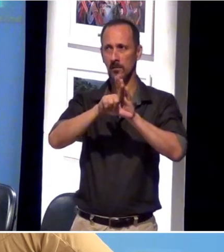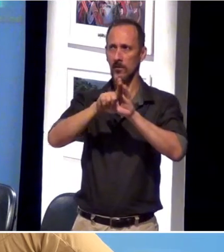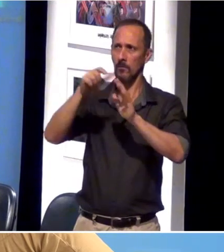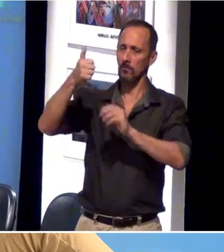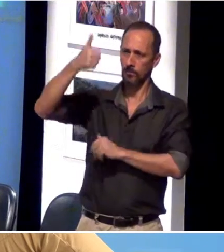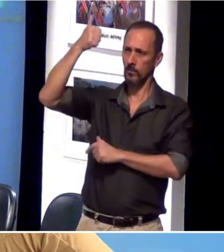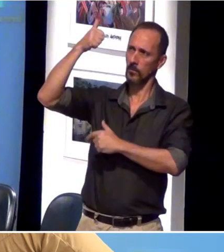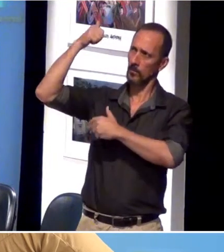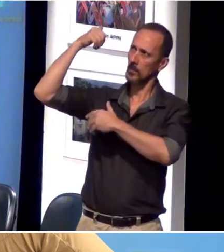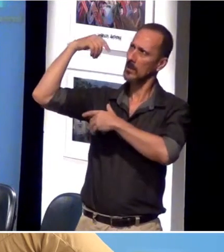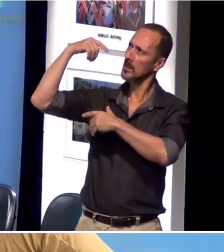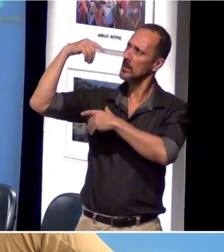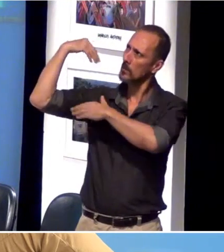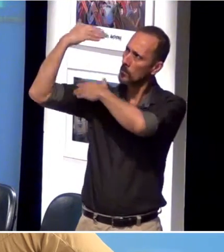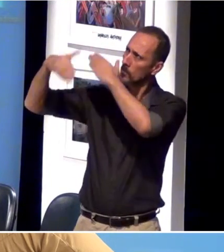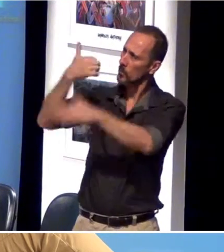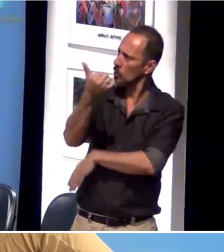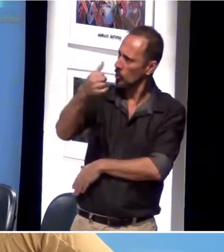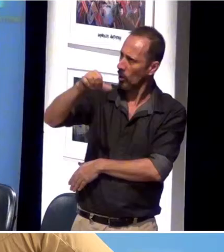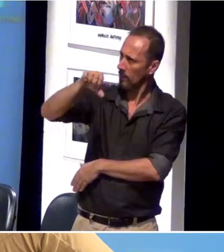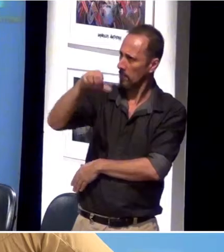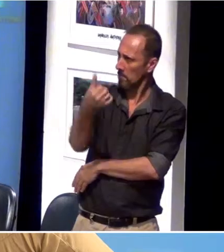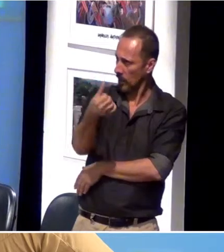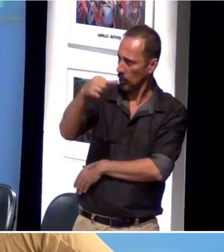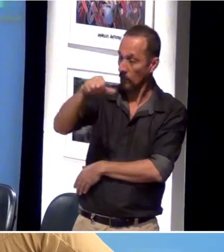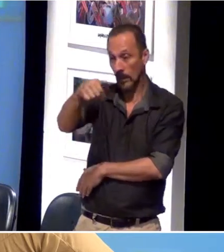depois vai ter, em termos de lei, 79,